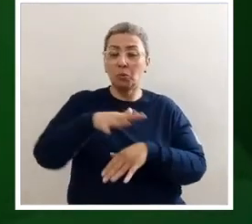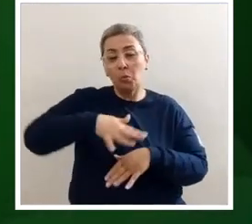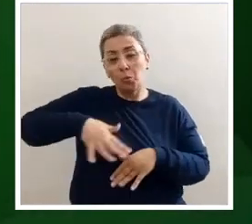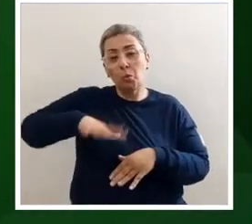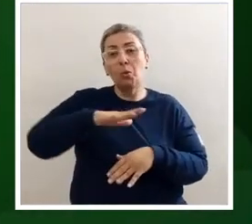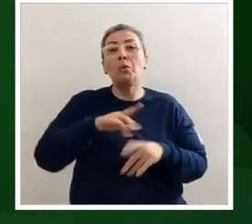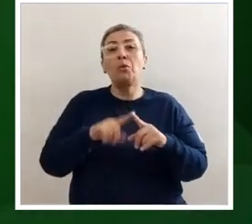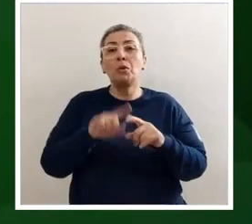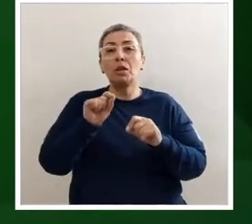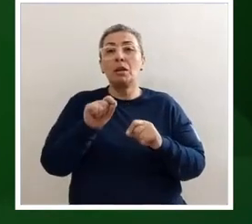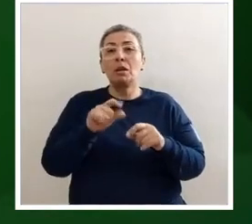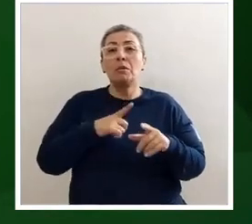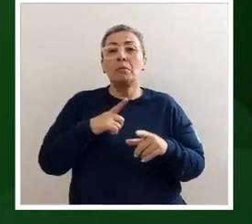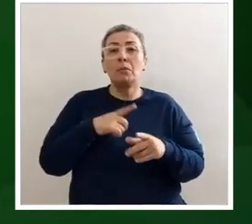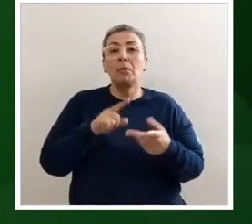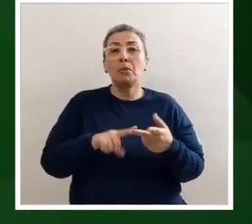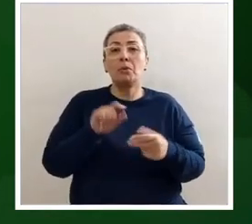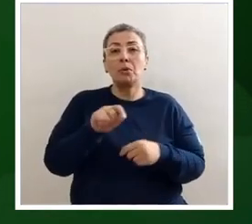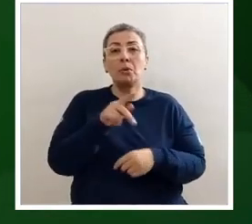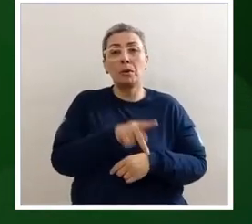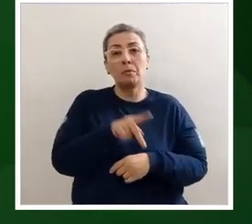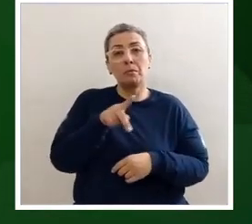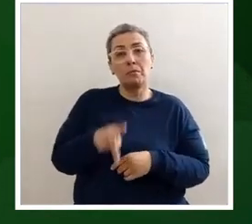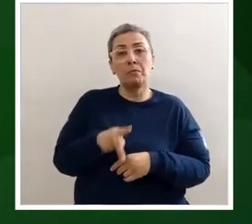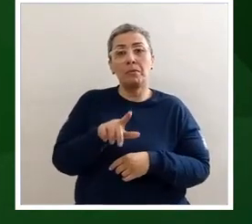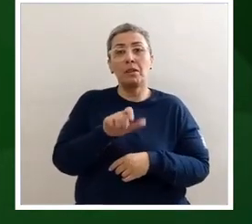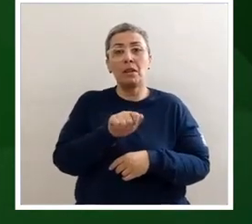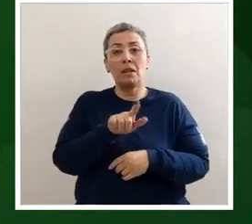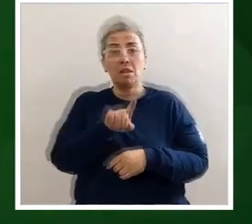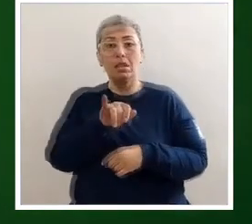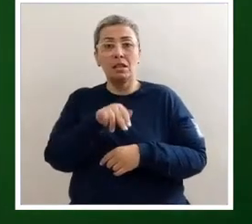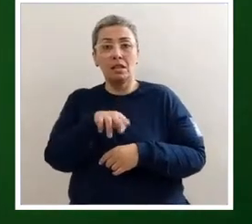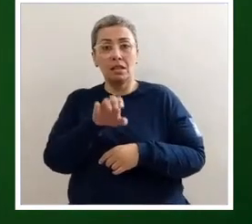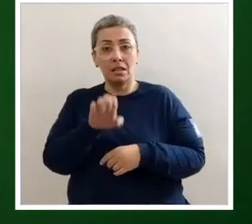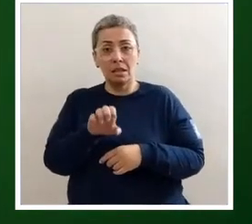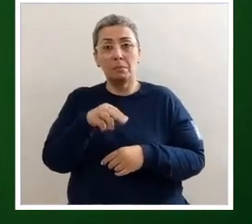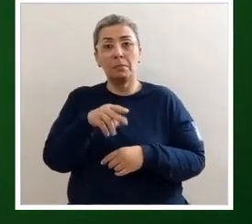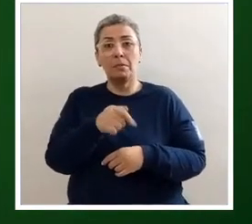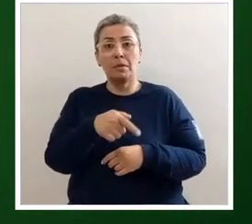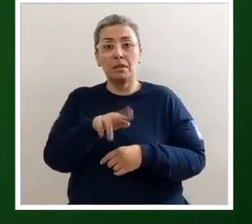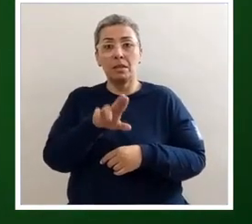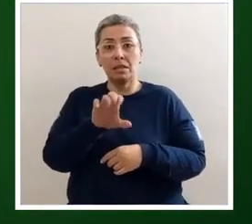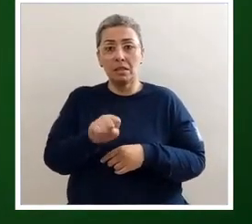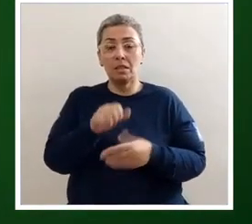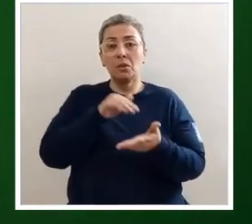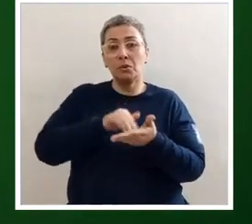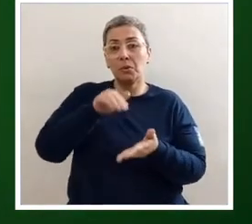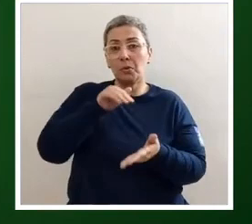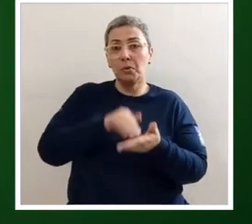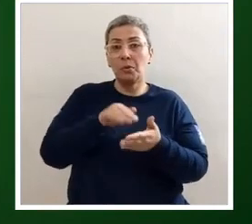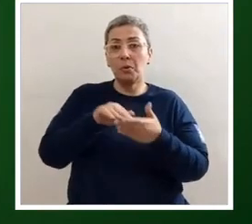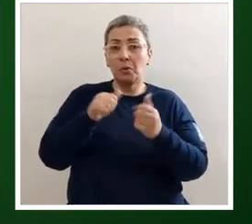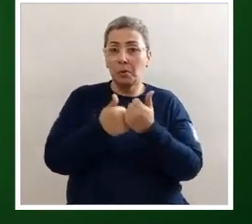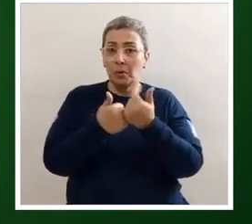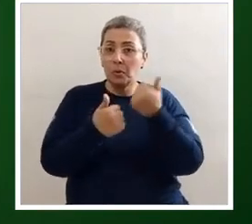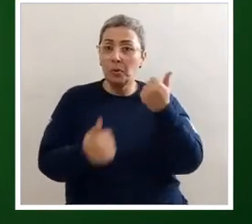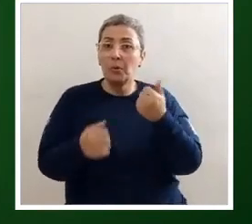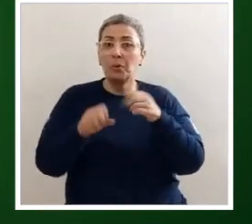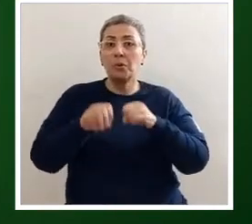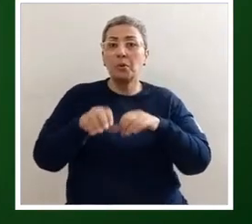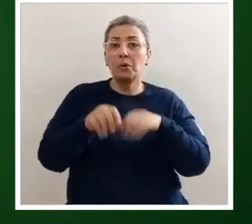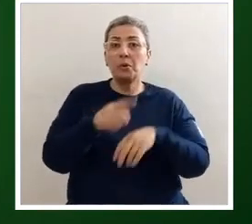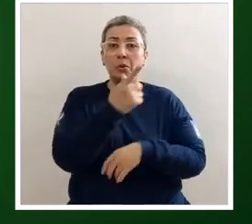que é composta pela professora Aline Amorim Marques secretária de Junta de Educação de